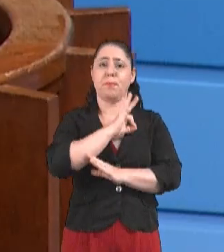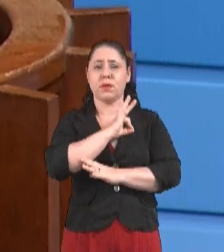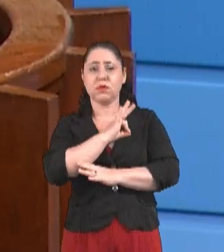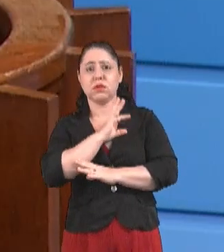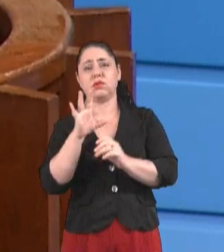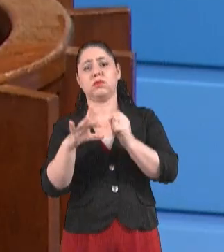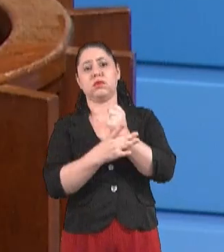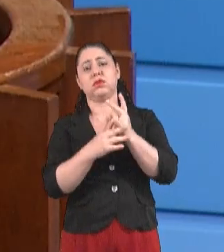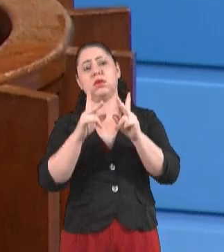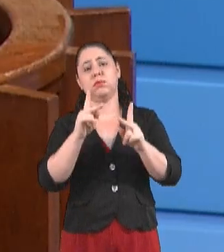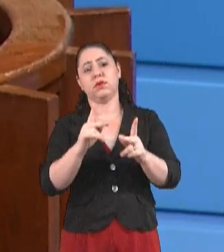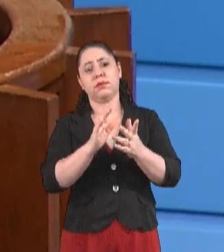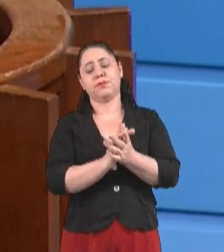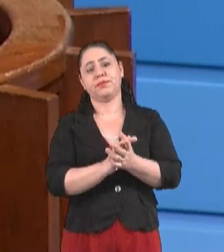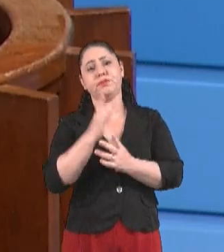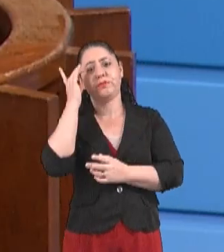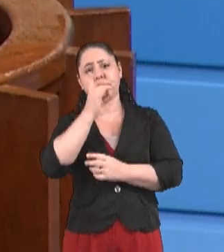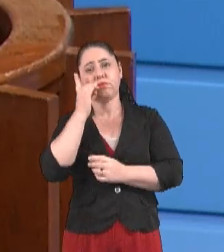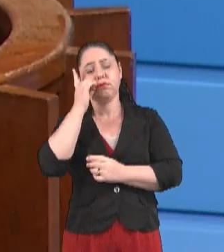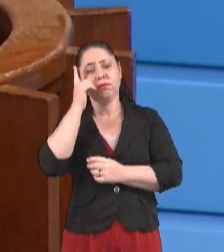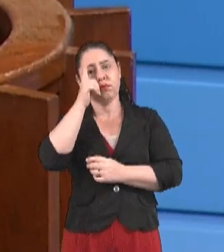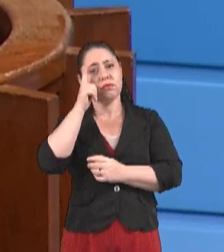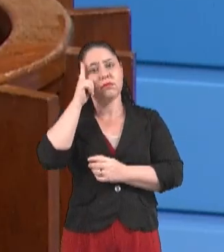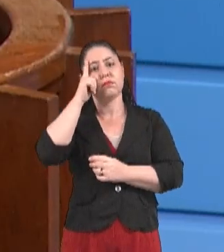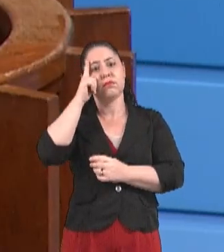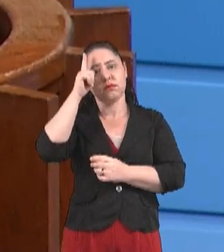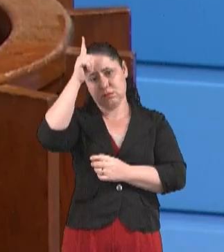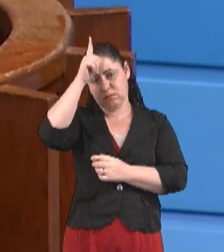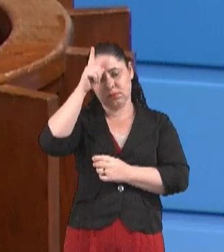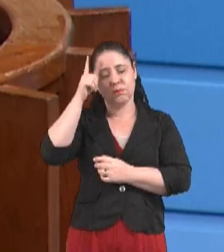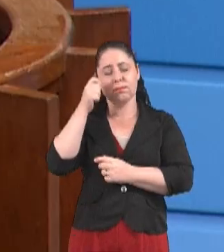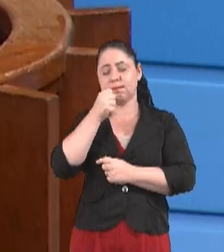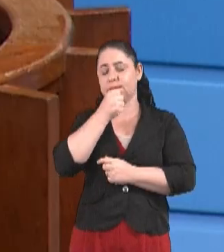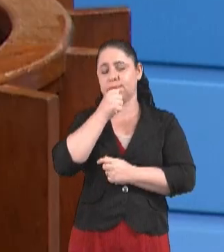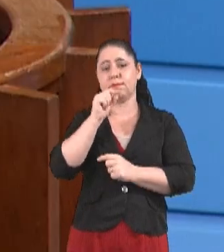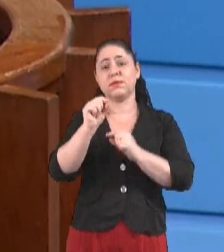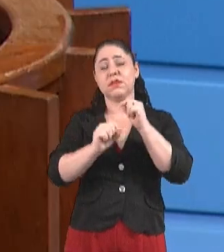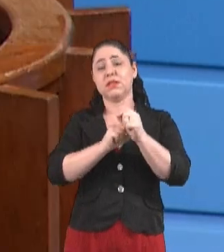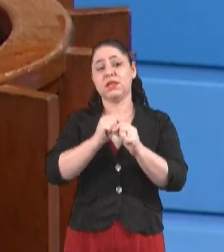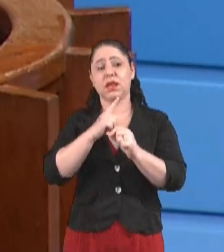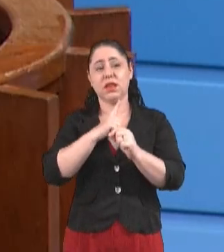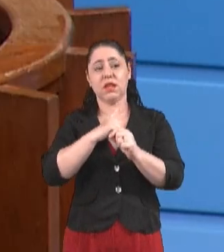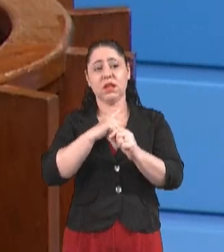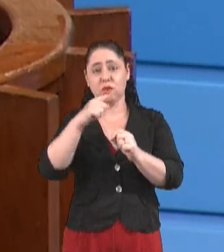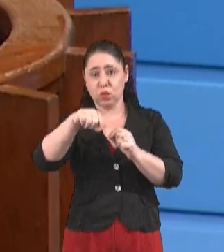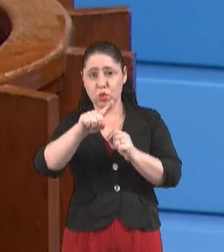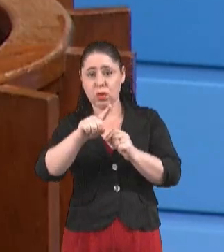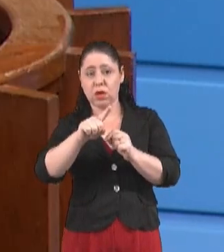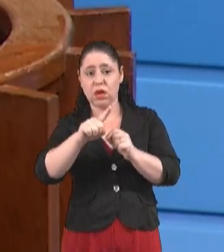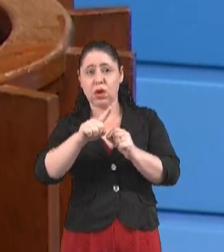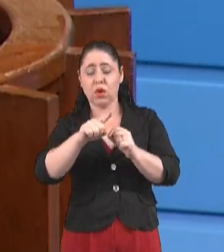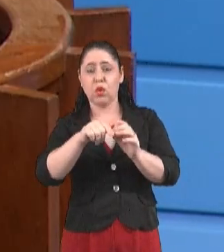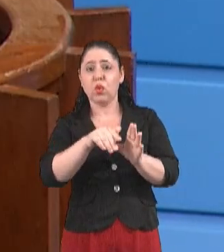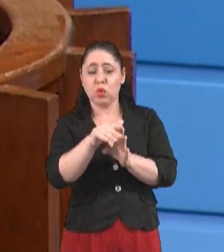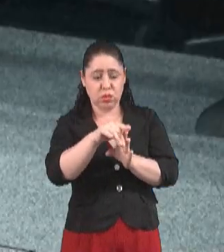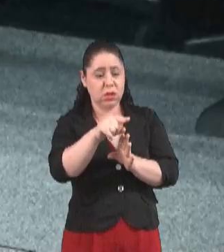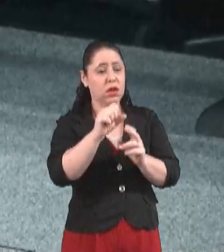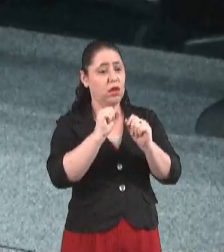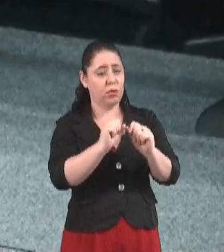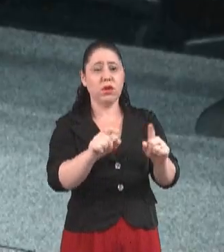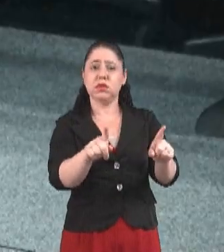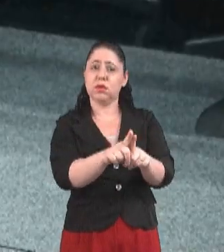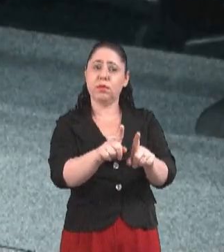da segurança pública, deputada Gleice, deputada Lia, que dê condições a esses conselheiros